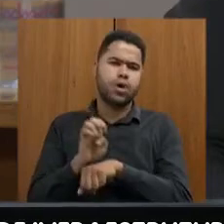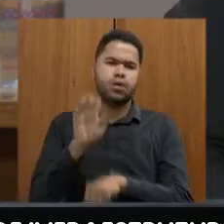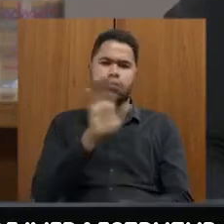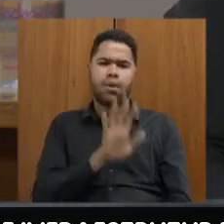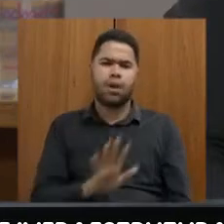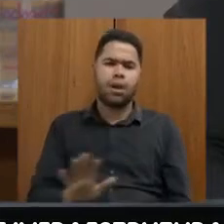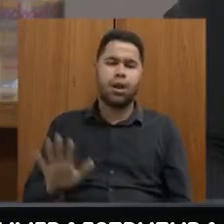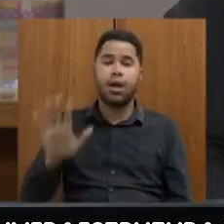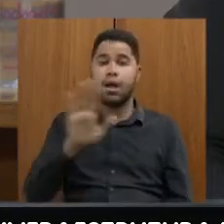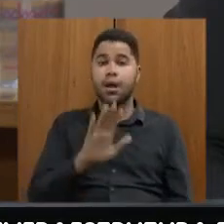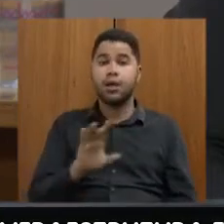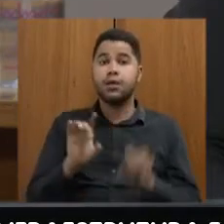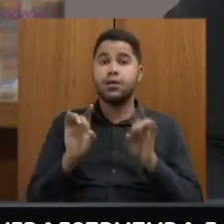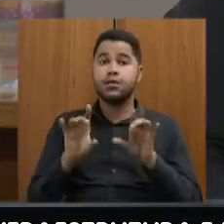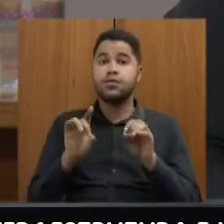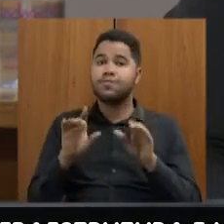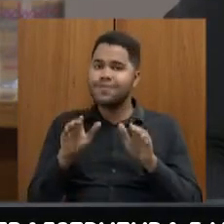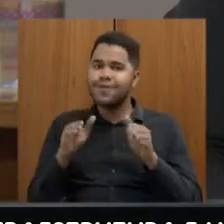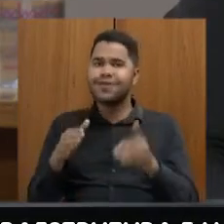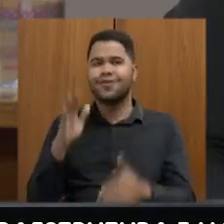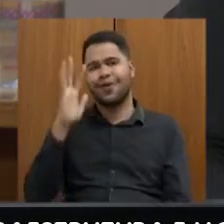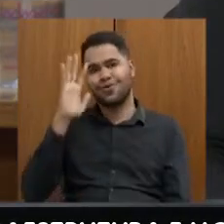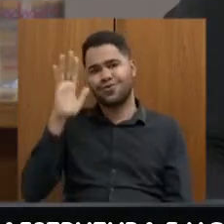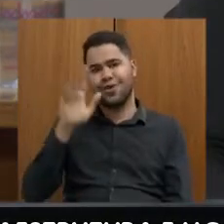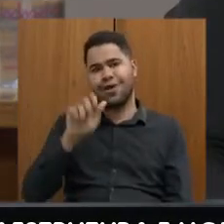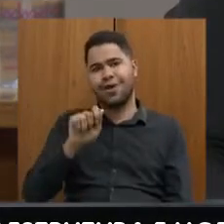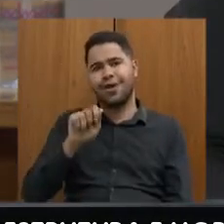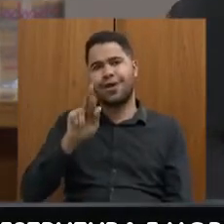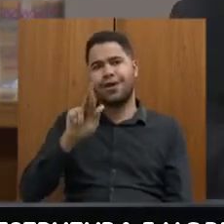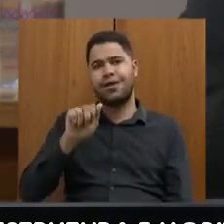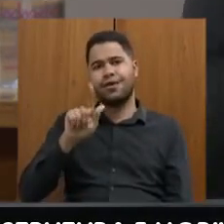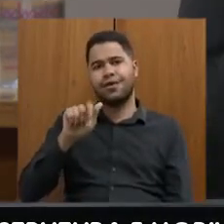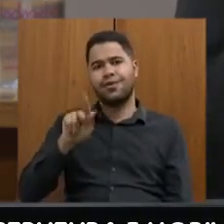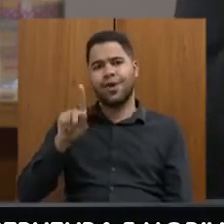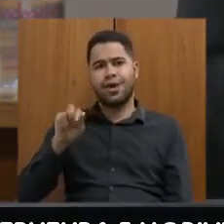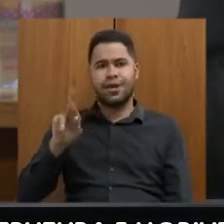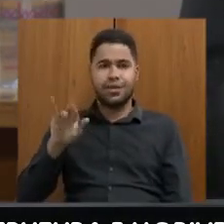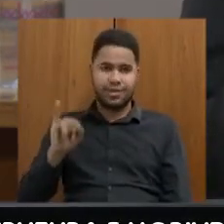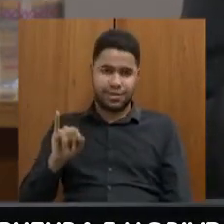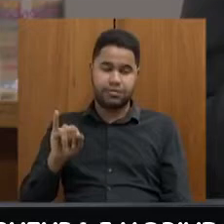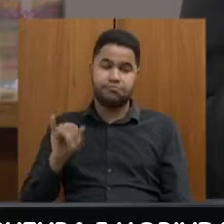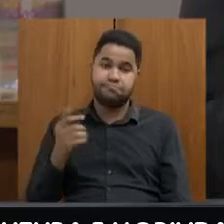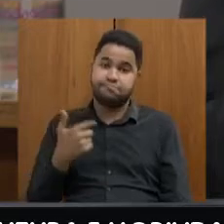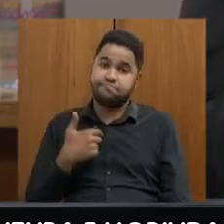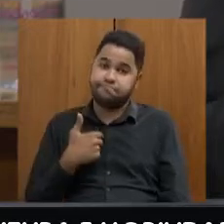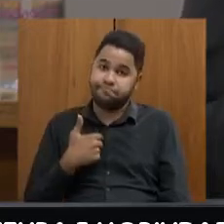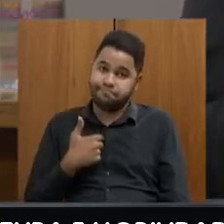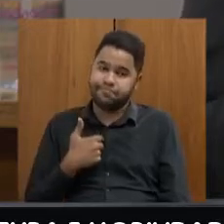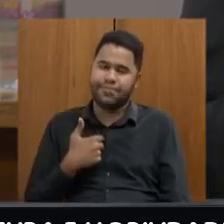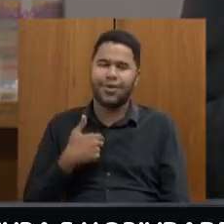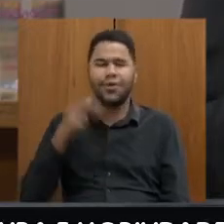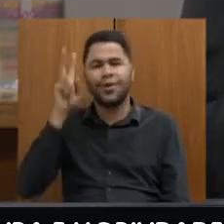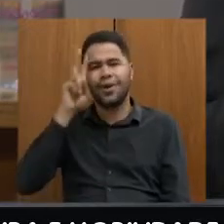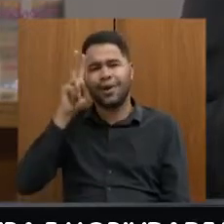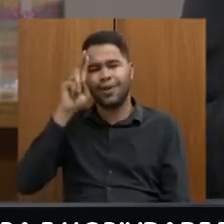especial essa tão sonhada Araguari amanhece e eu eu me lembro quando assumi a